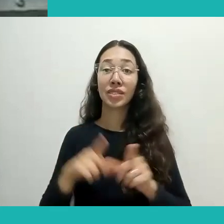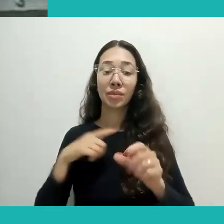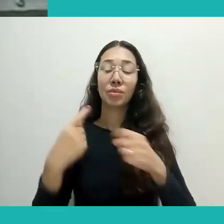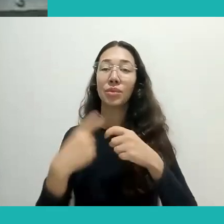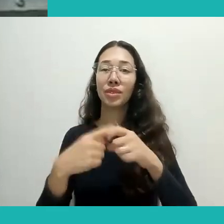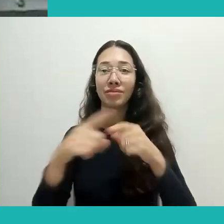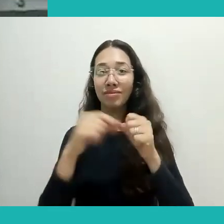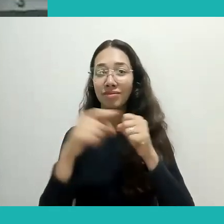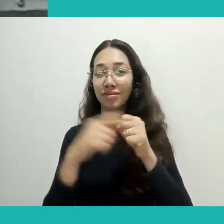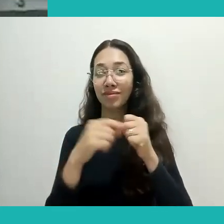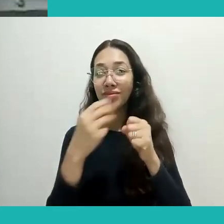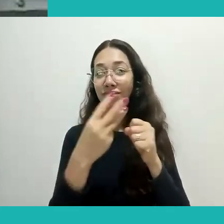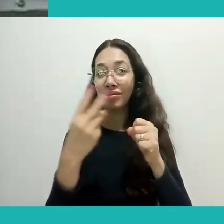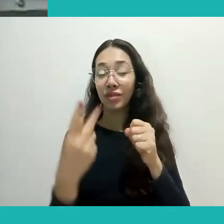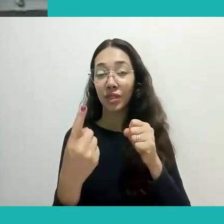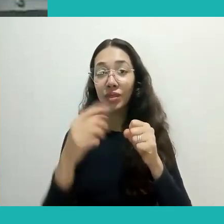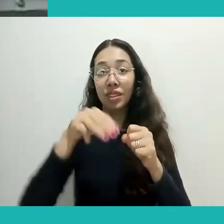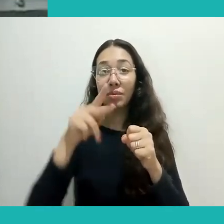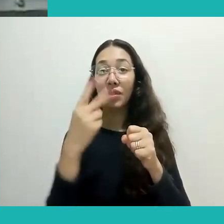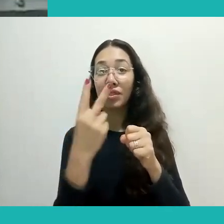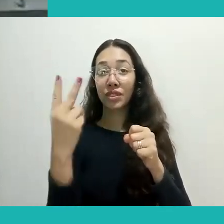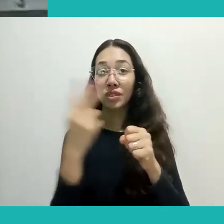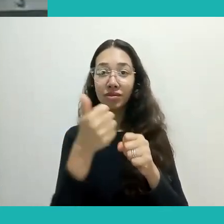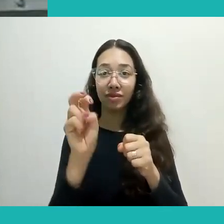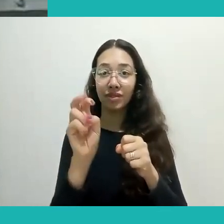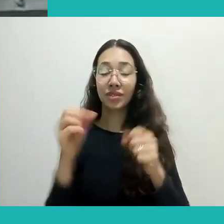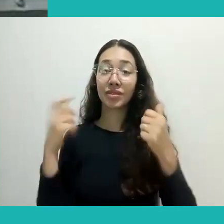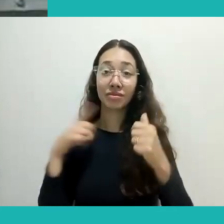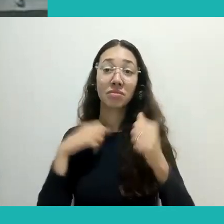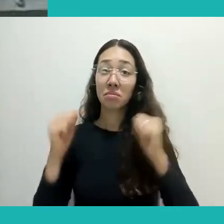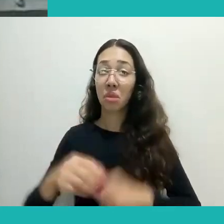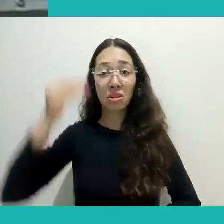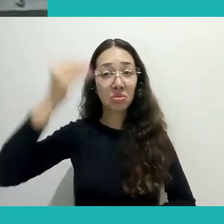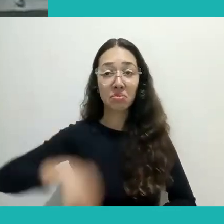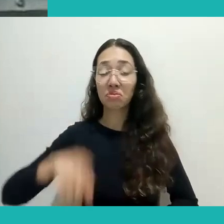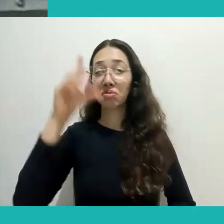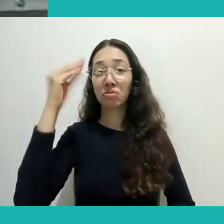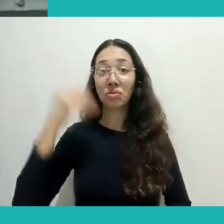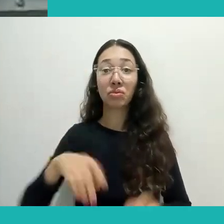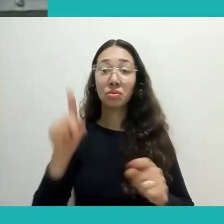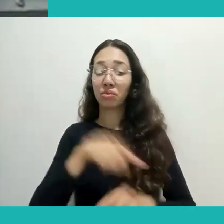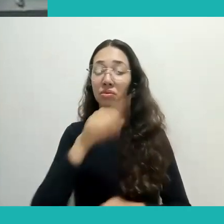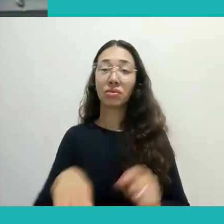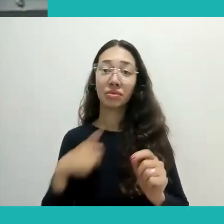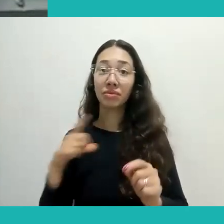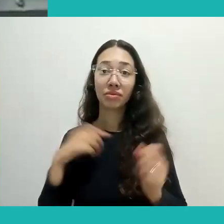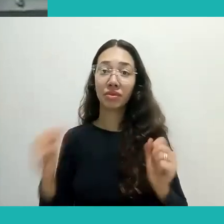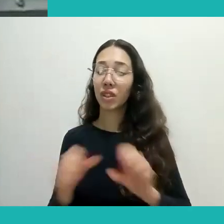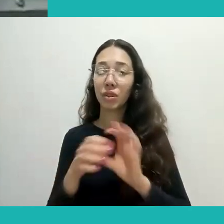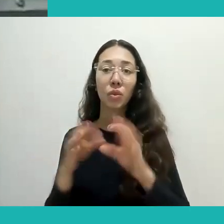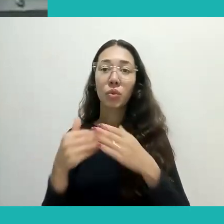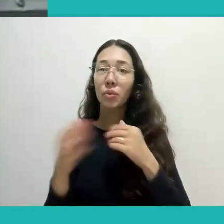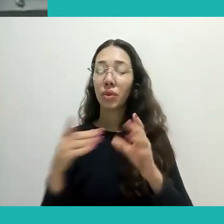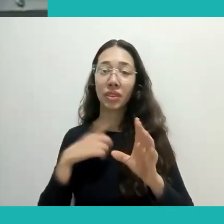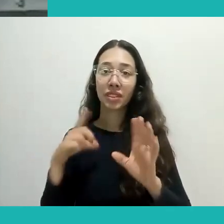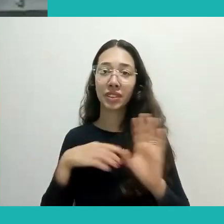MP 22.15, que poderá ser expressa a qualquer tempo, vedada a qualquer espécie de restituição.